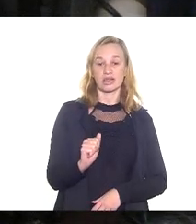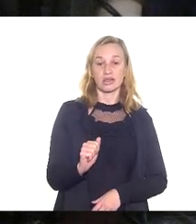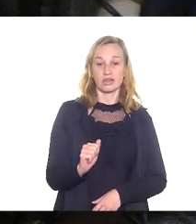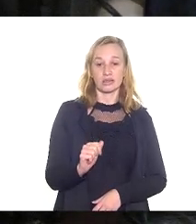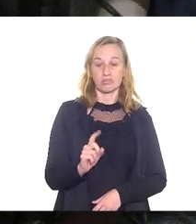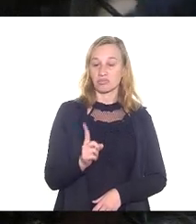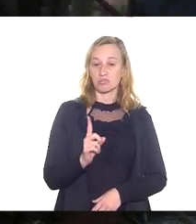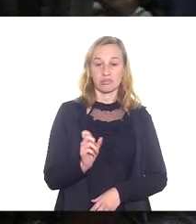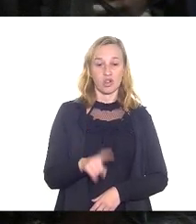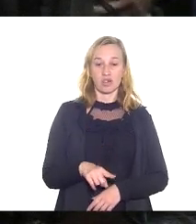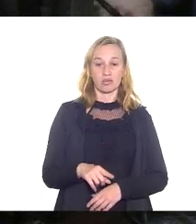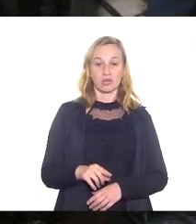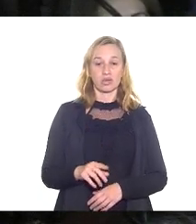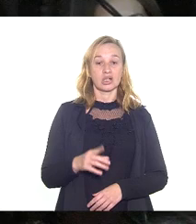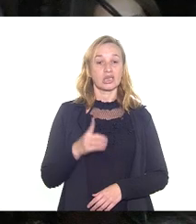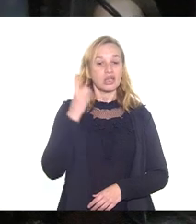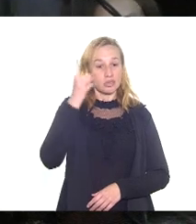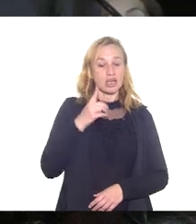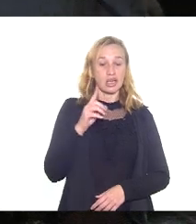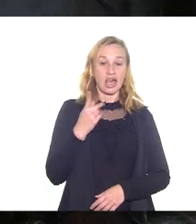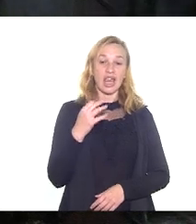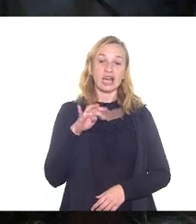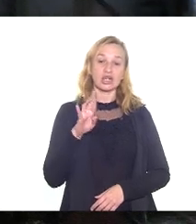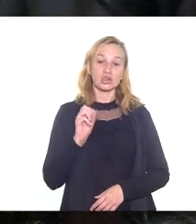mais. Deputado Wellington José.